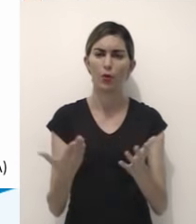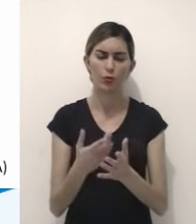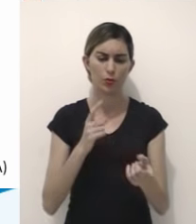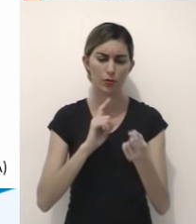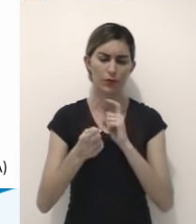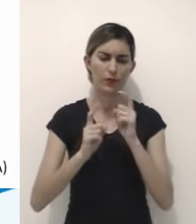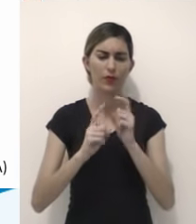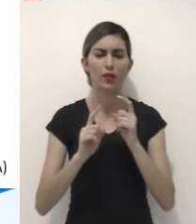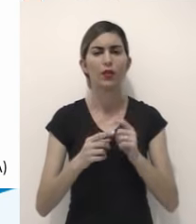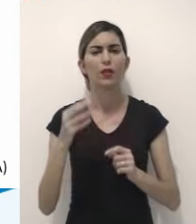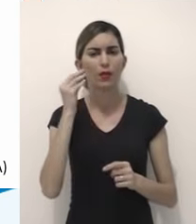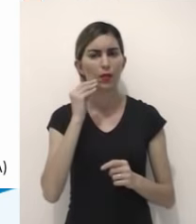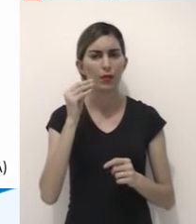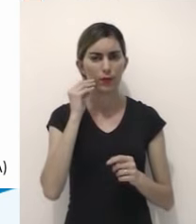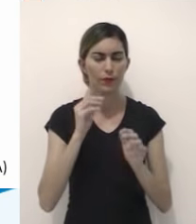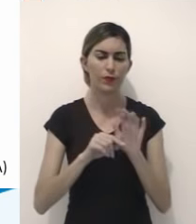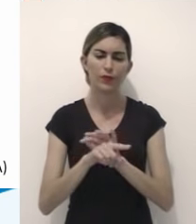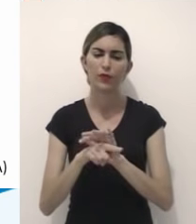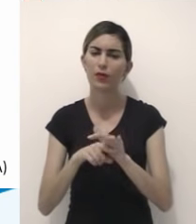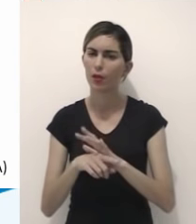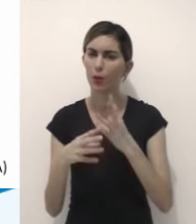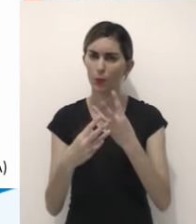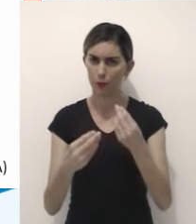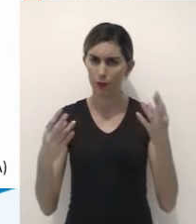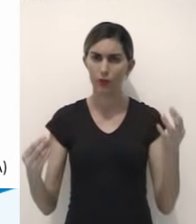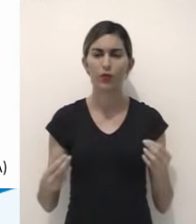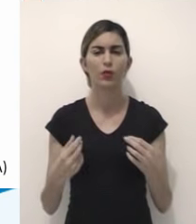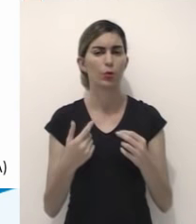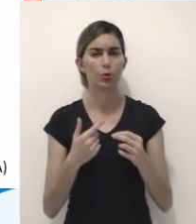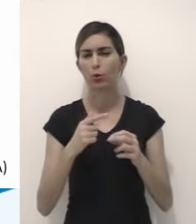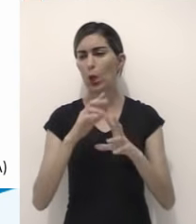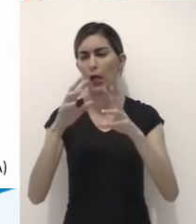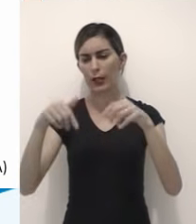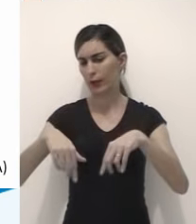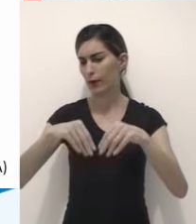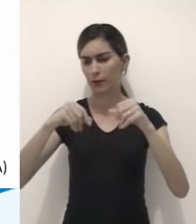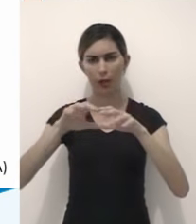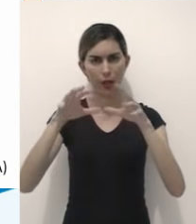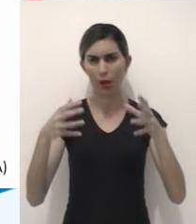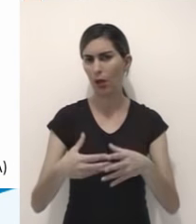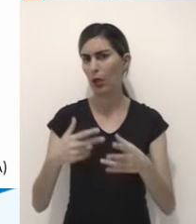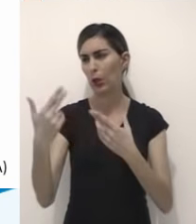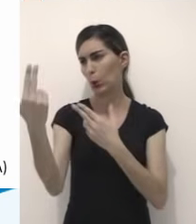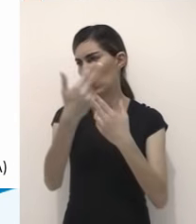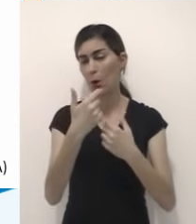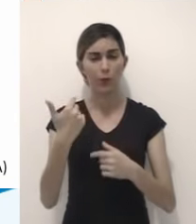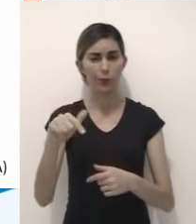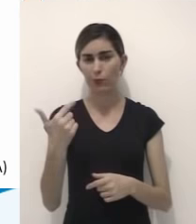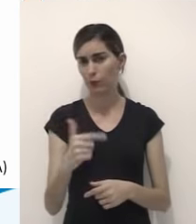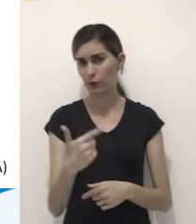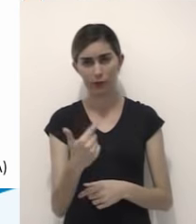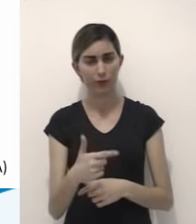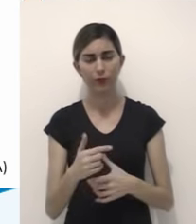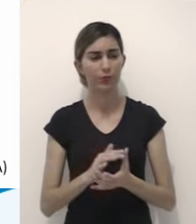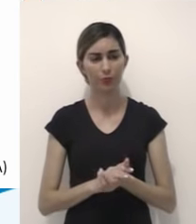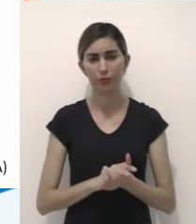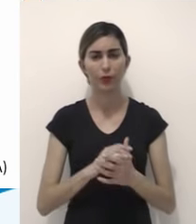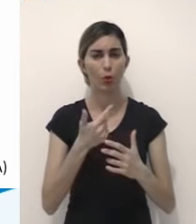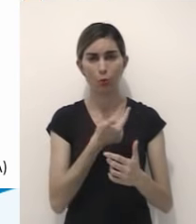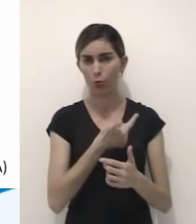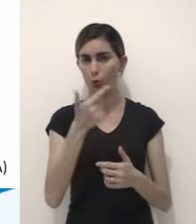está disponível para teste e para pesquisa. E nunca foi encontrado em lugar nenhum da Terra rochas semelhantes a